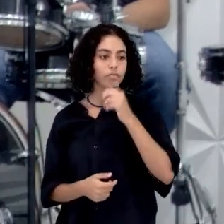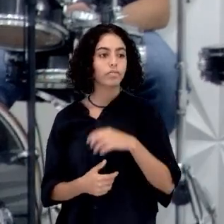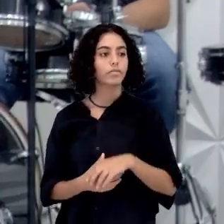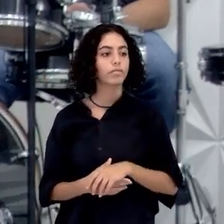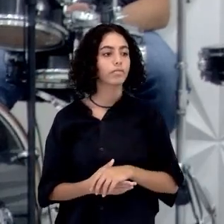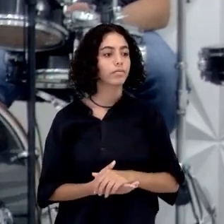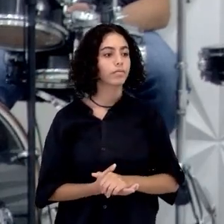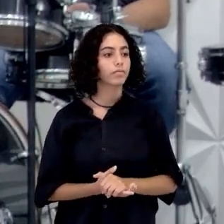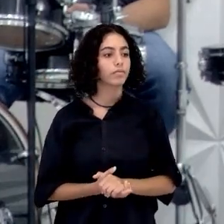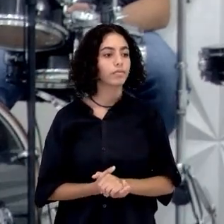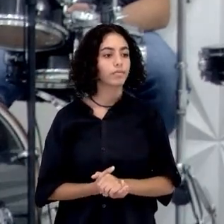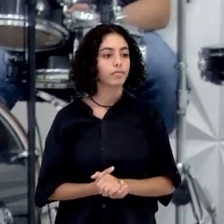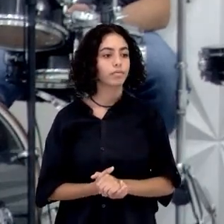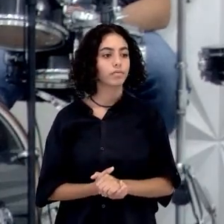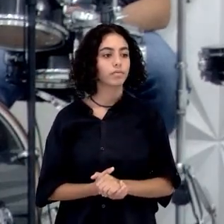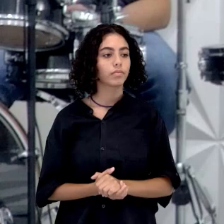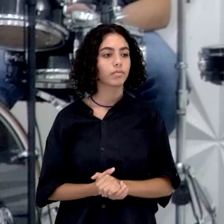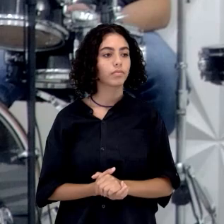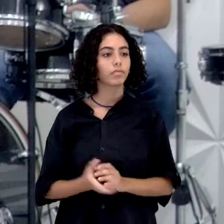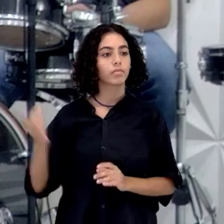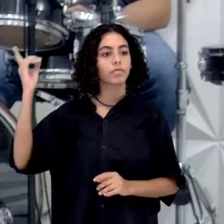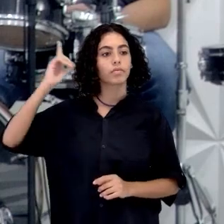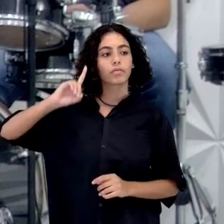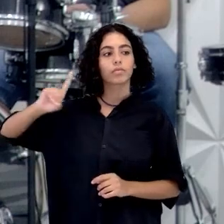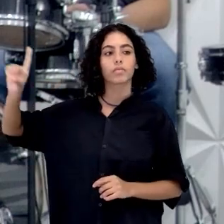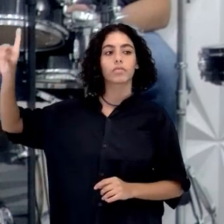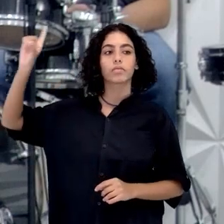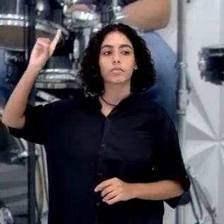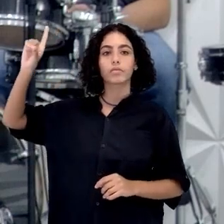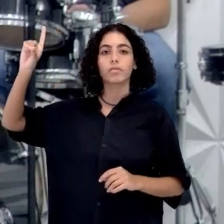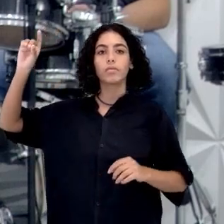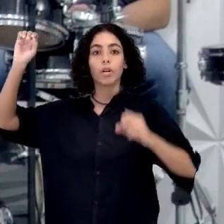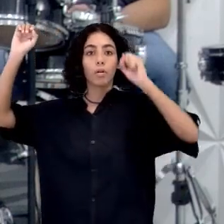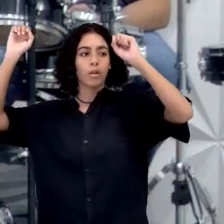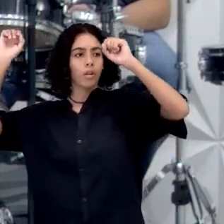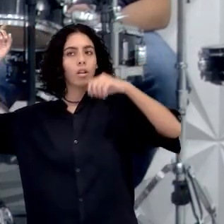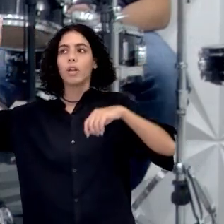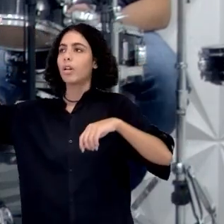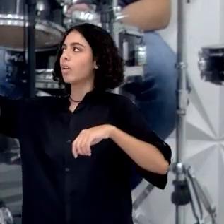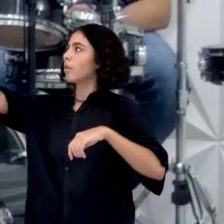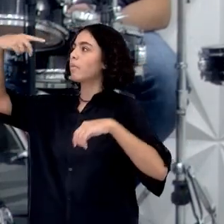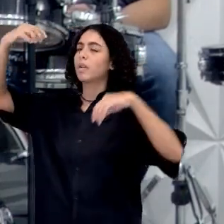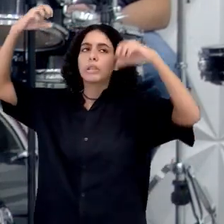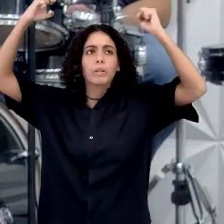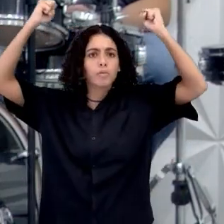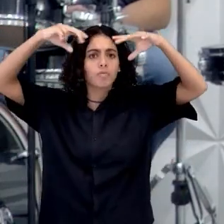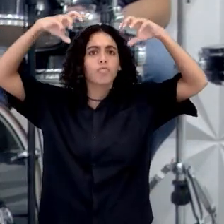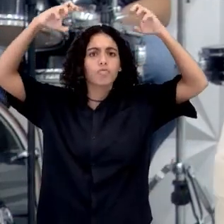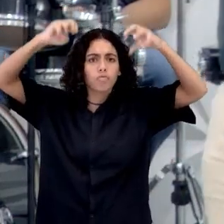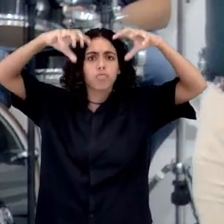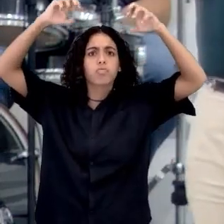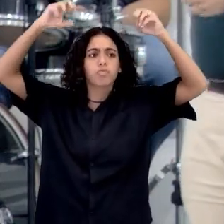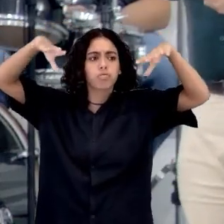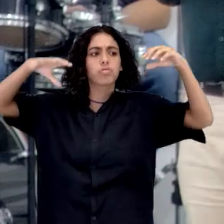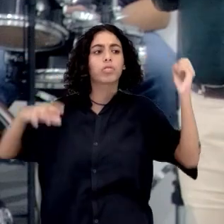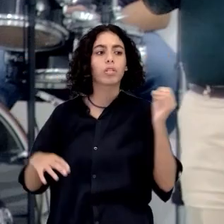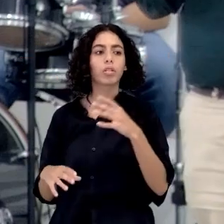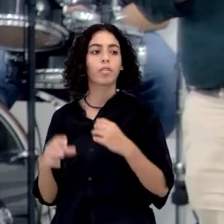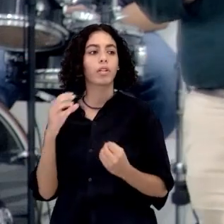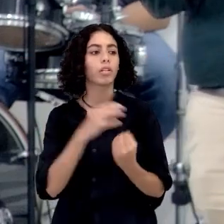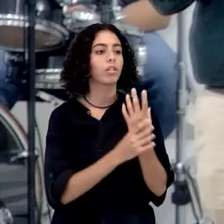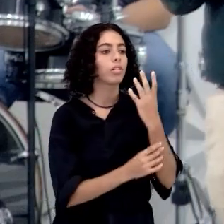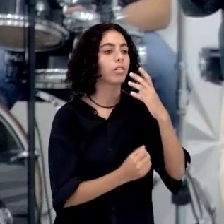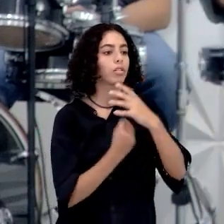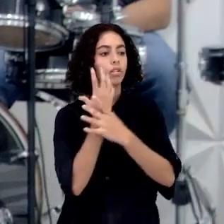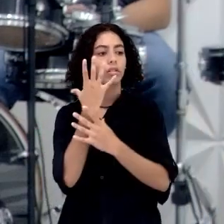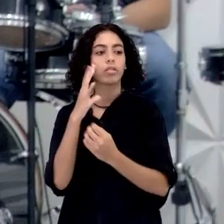vai, impõe o dilúvio, e aí o que acontece? Uma nova criação agora é feita a